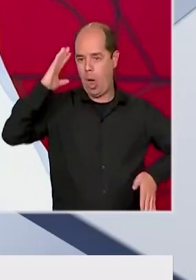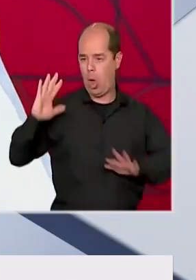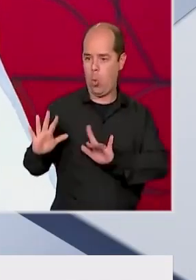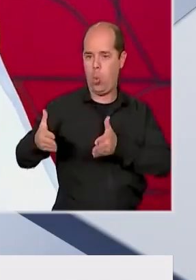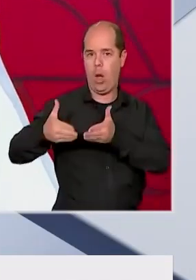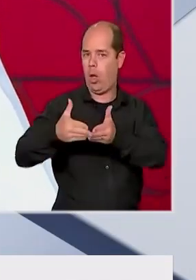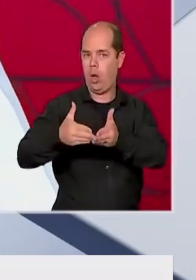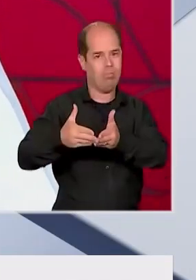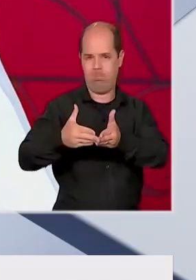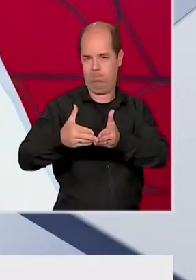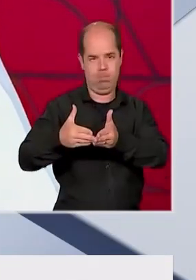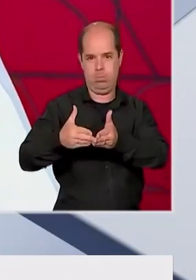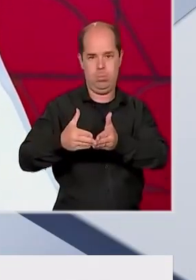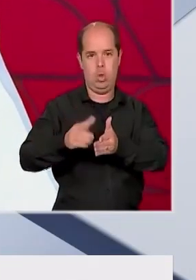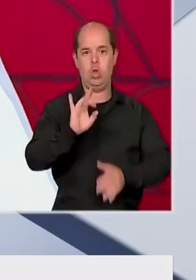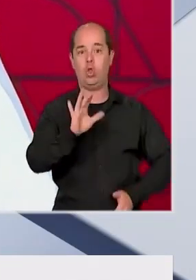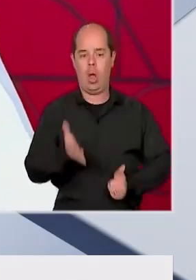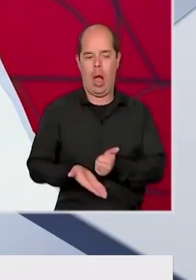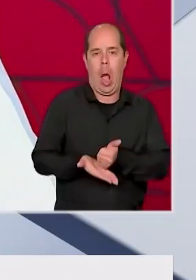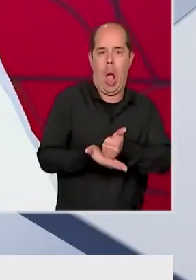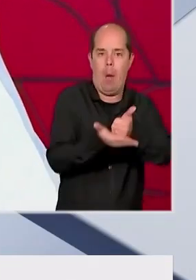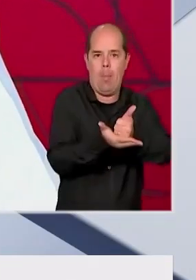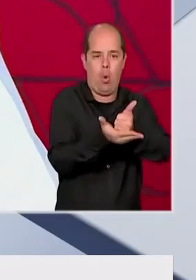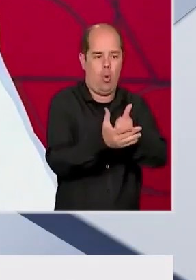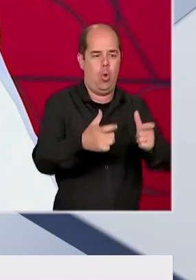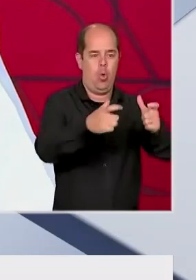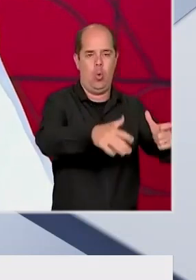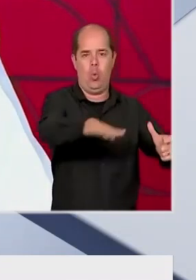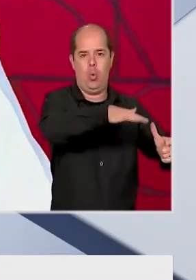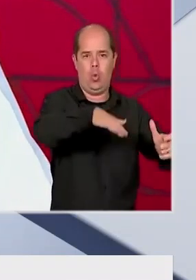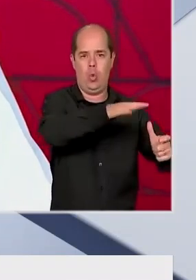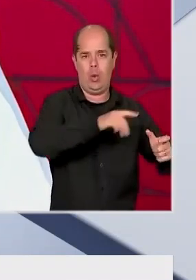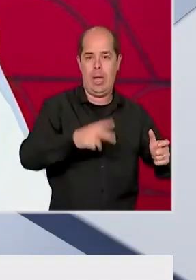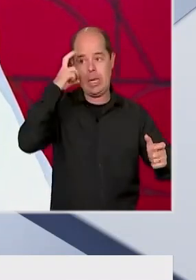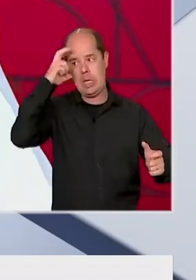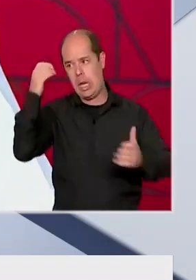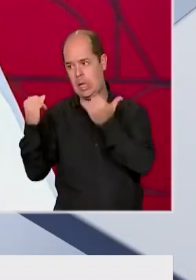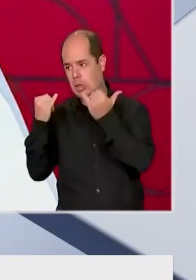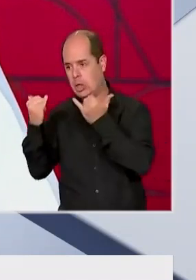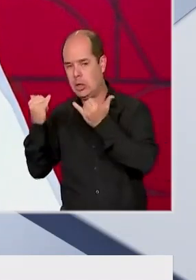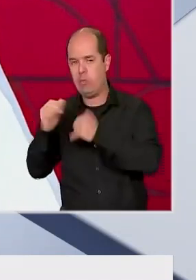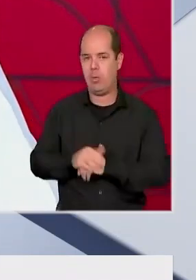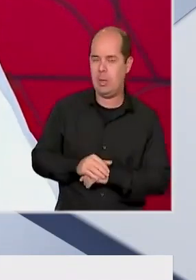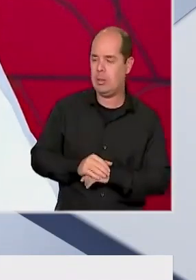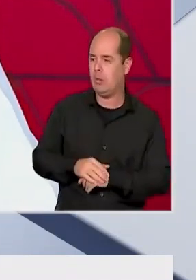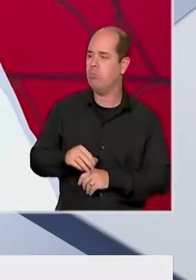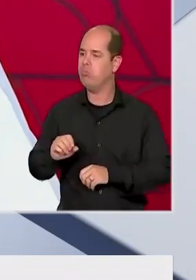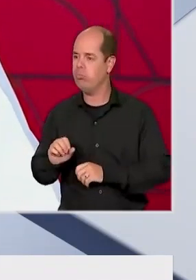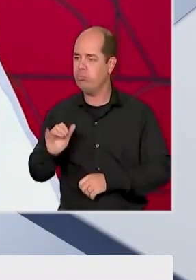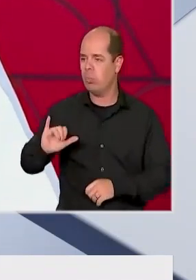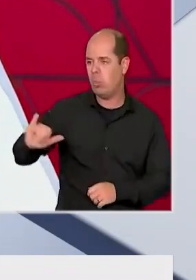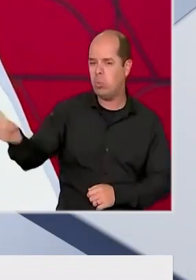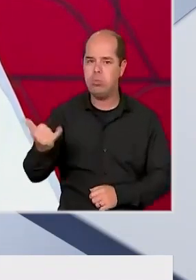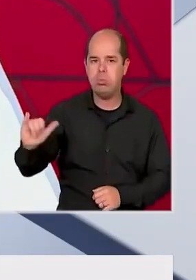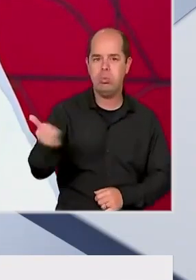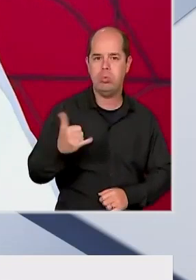pessoas e agora 4:28 da tarde o pessoal da rádio vai para um rápido intervalo daqui a pouco espero vocês como que você avalia Então essas medidas que